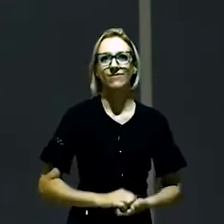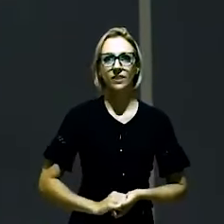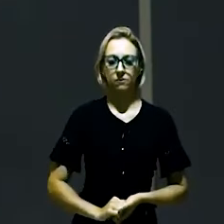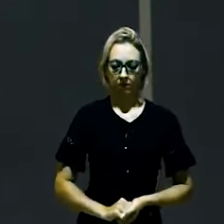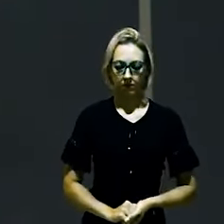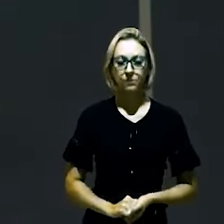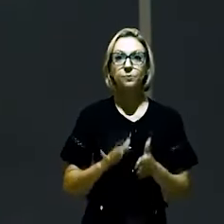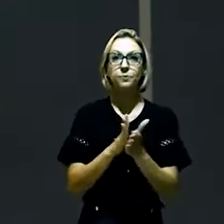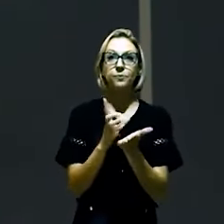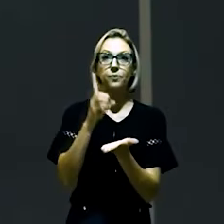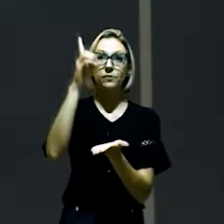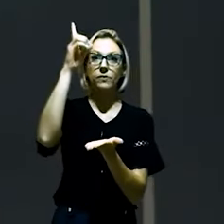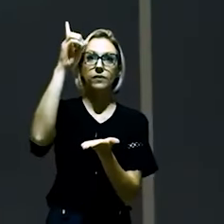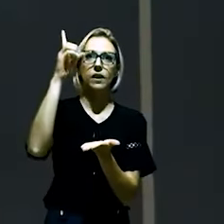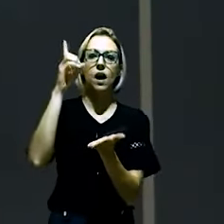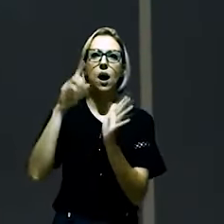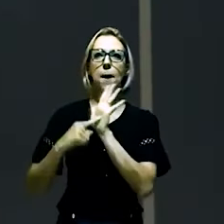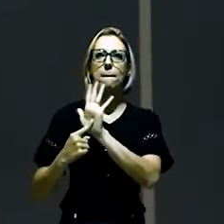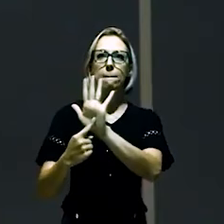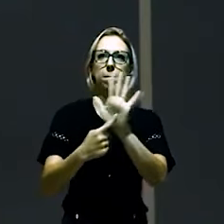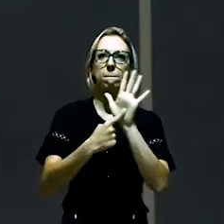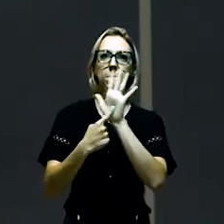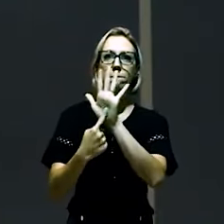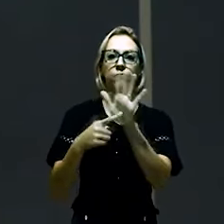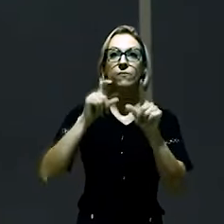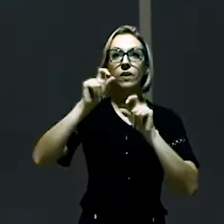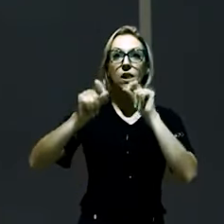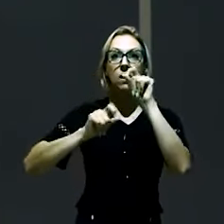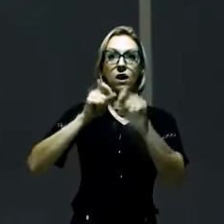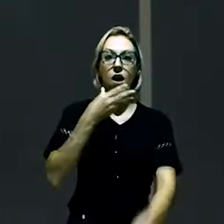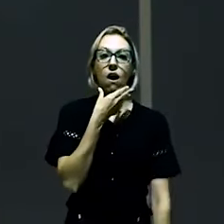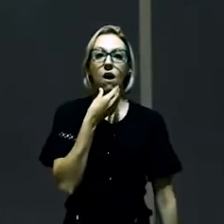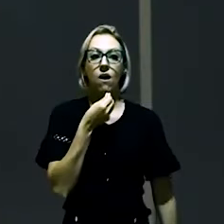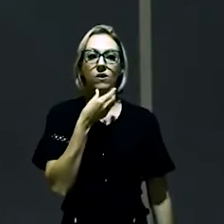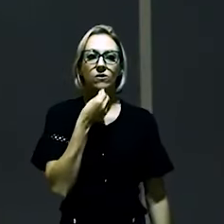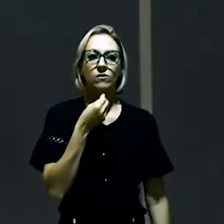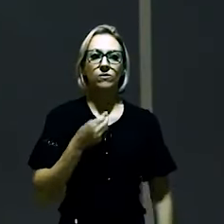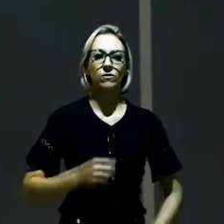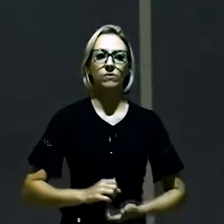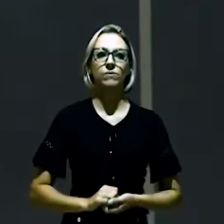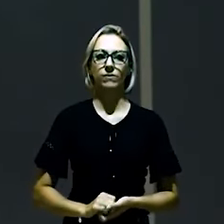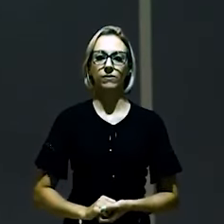A Bíblia nos mostra homens que foram extraordinários